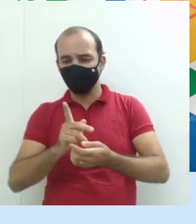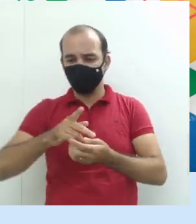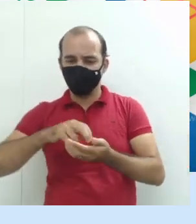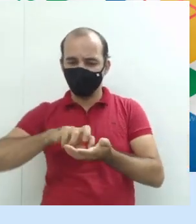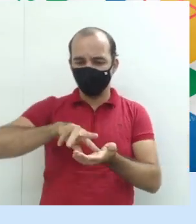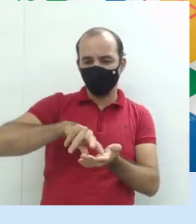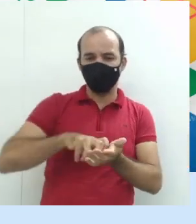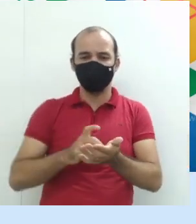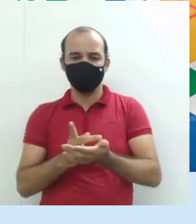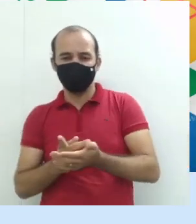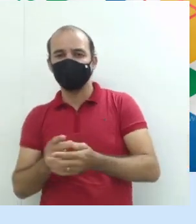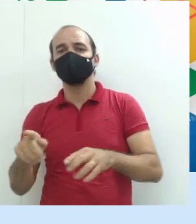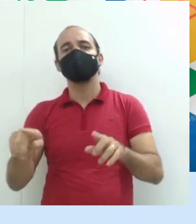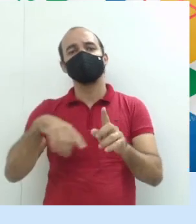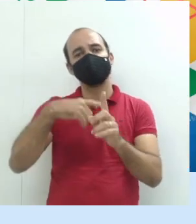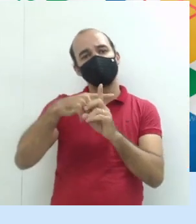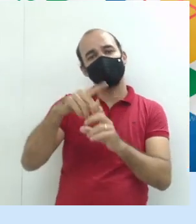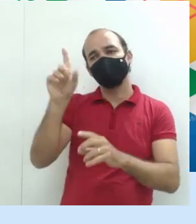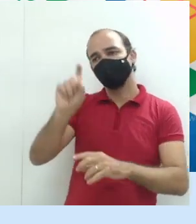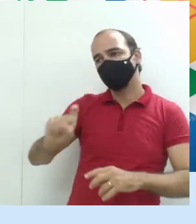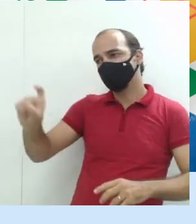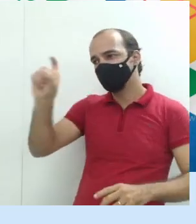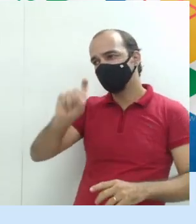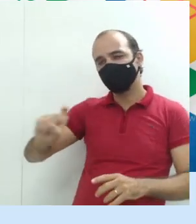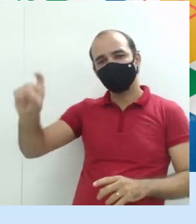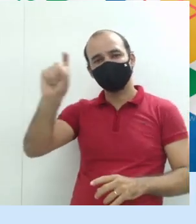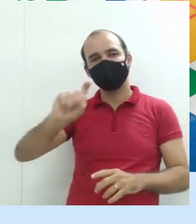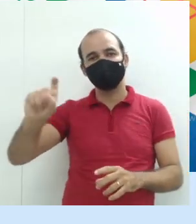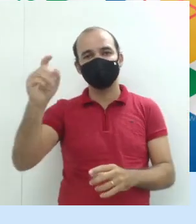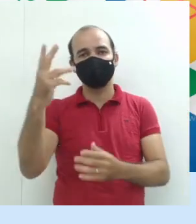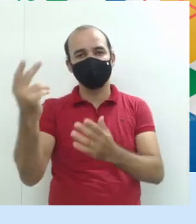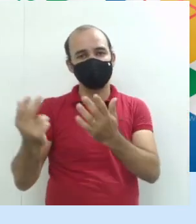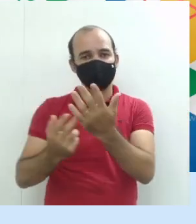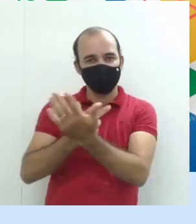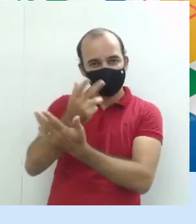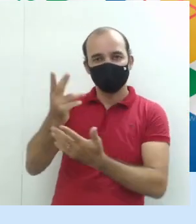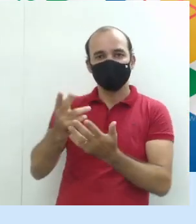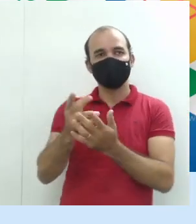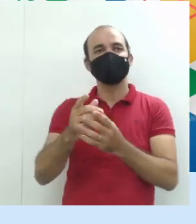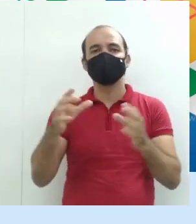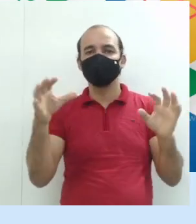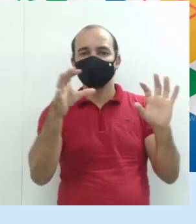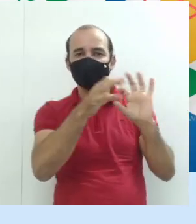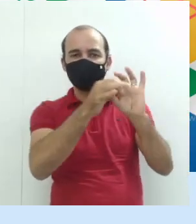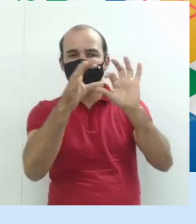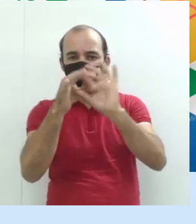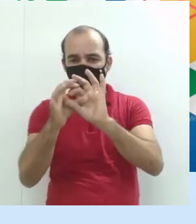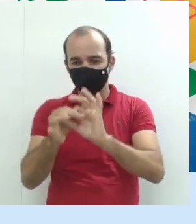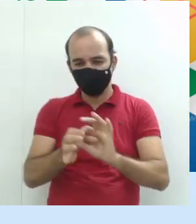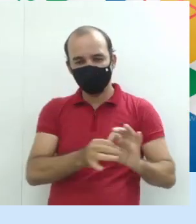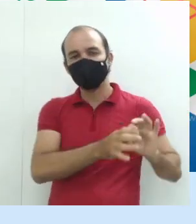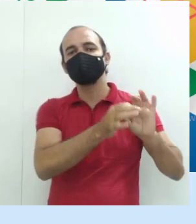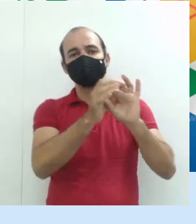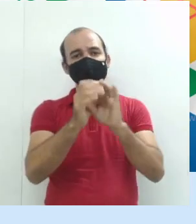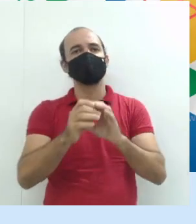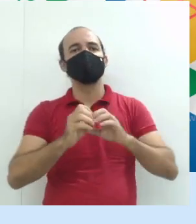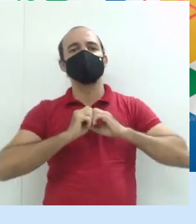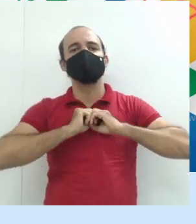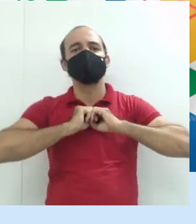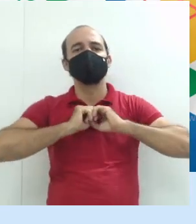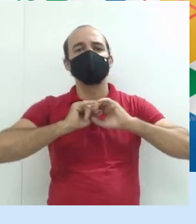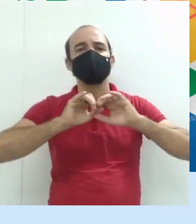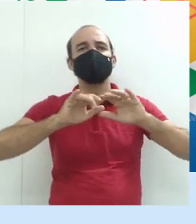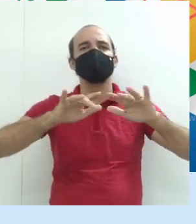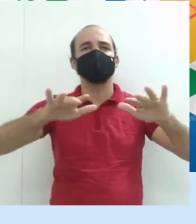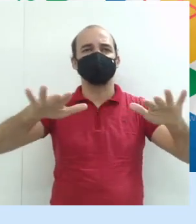moda, né, junto à música. Então o hip hop acaba se destacando e se tornando um